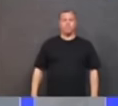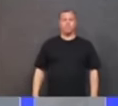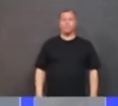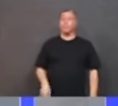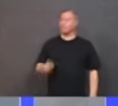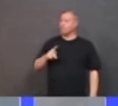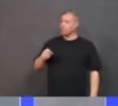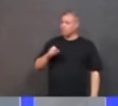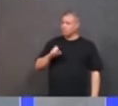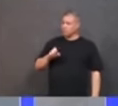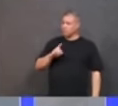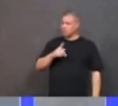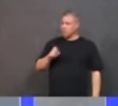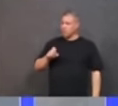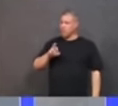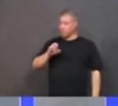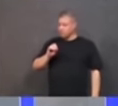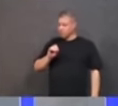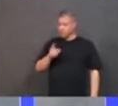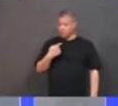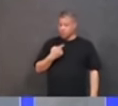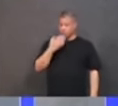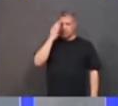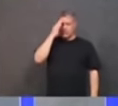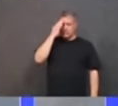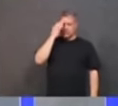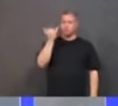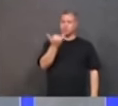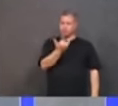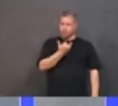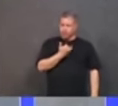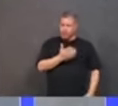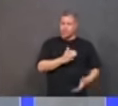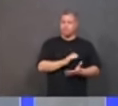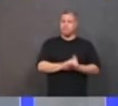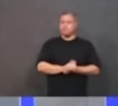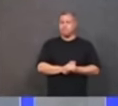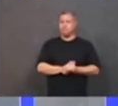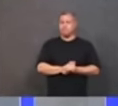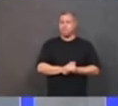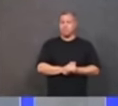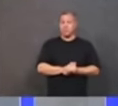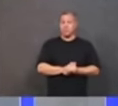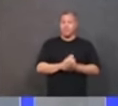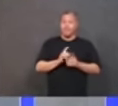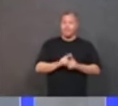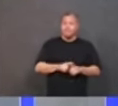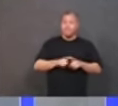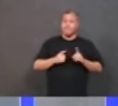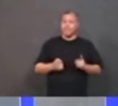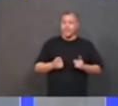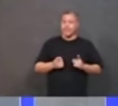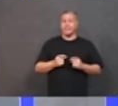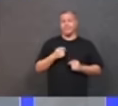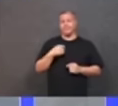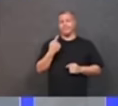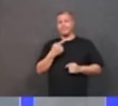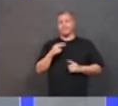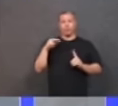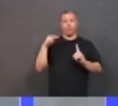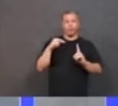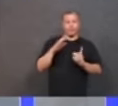Pedro, nós entendemos o posicionamento que o senhor coloca, mas a nossa visão é